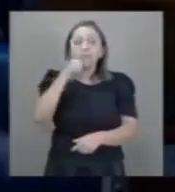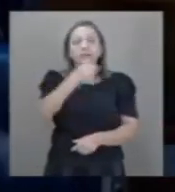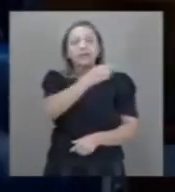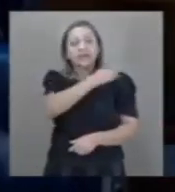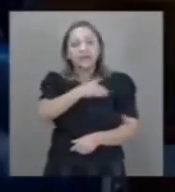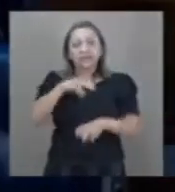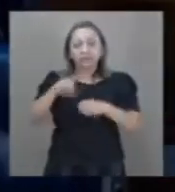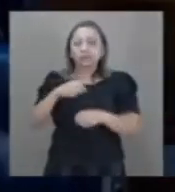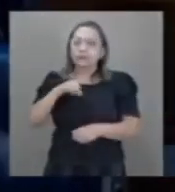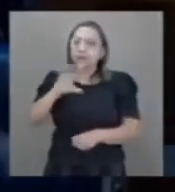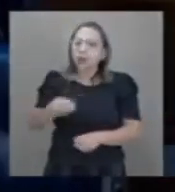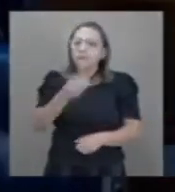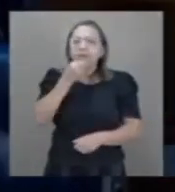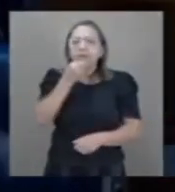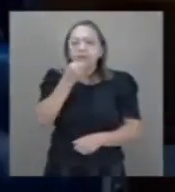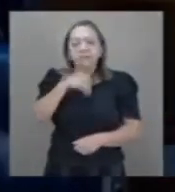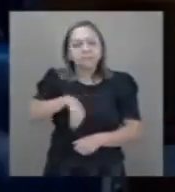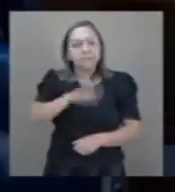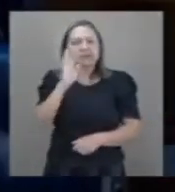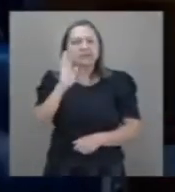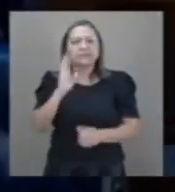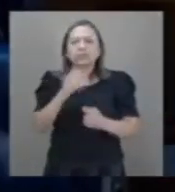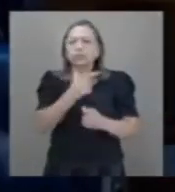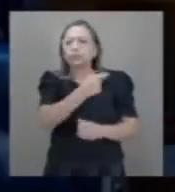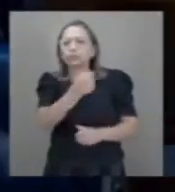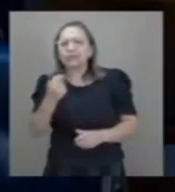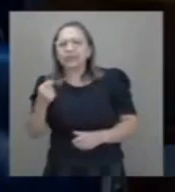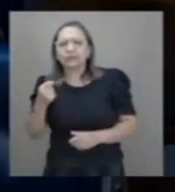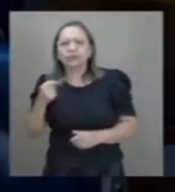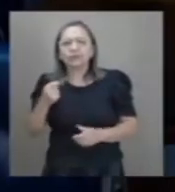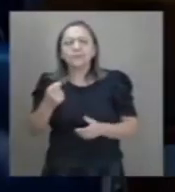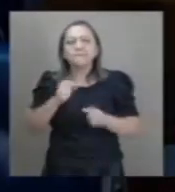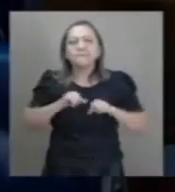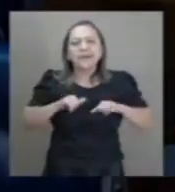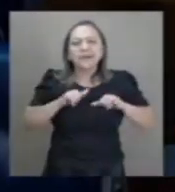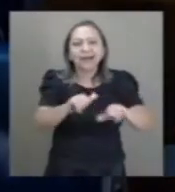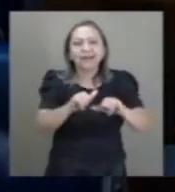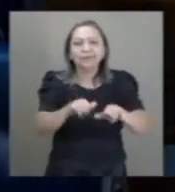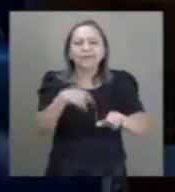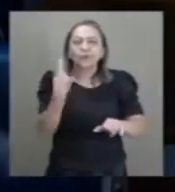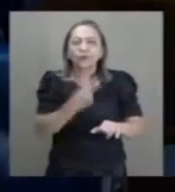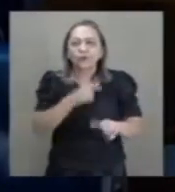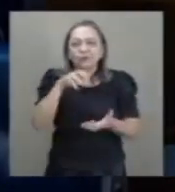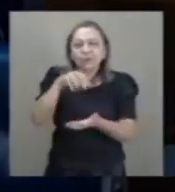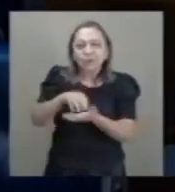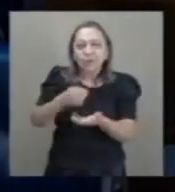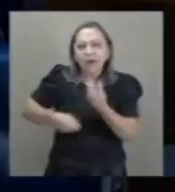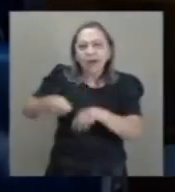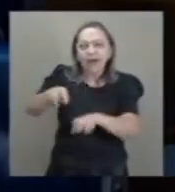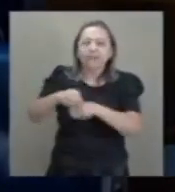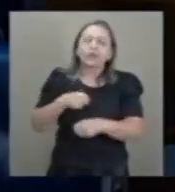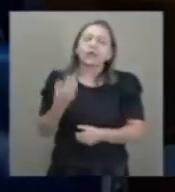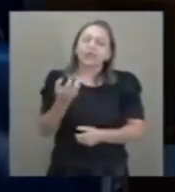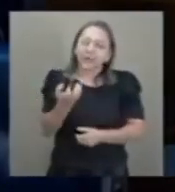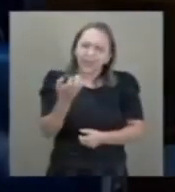tive a oportunidade de abrir mais de 200 mercados para o nosso agro. Então, eu quero